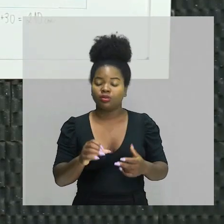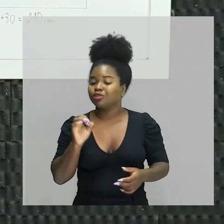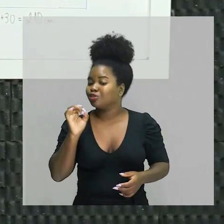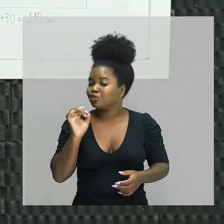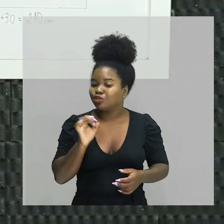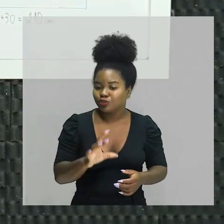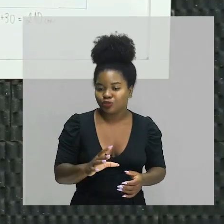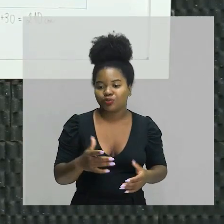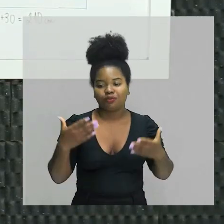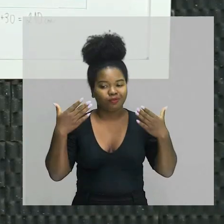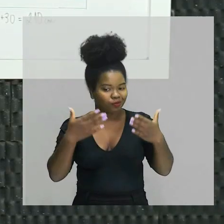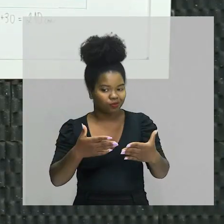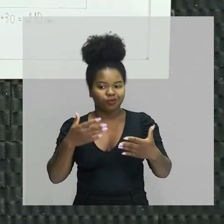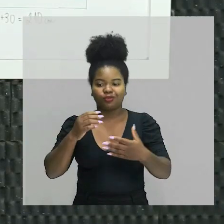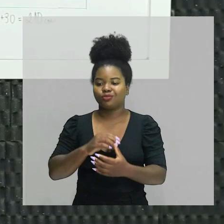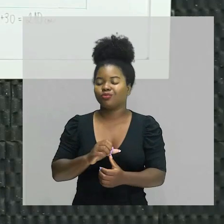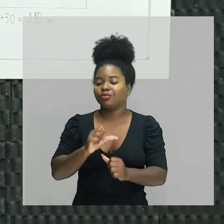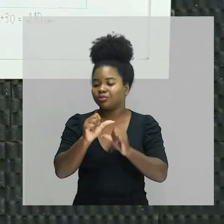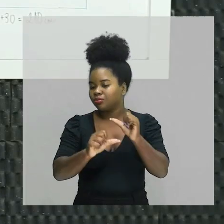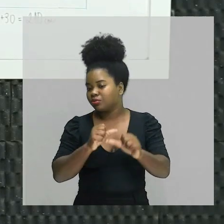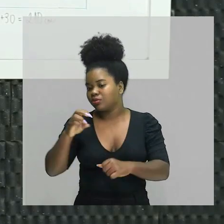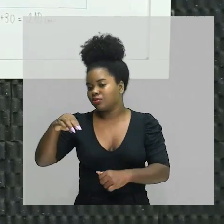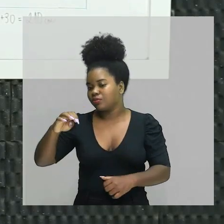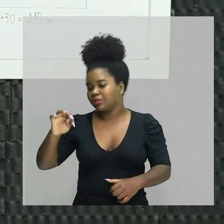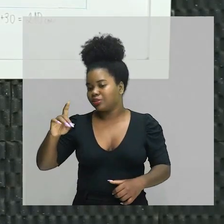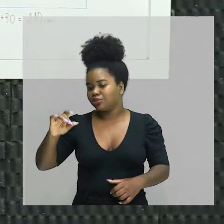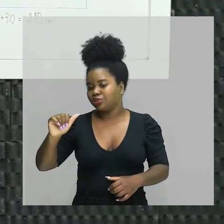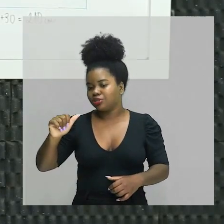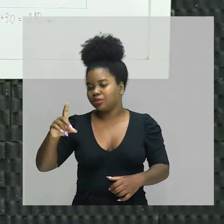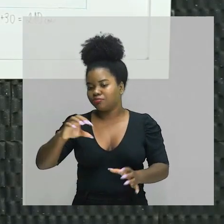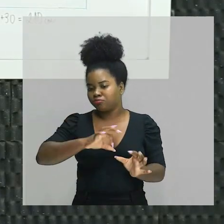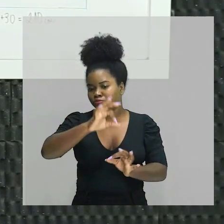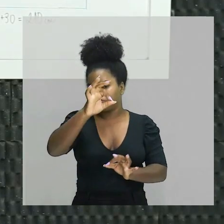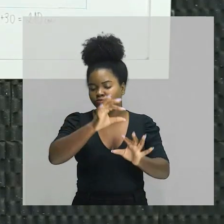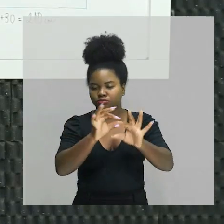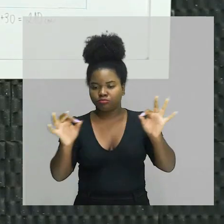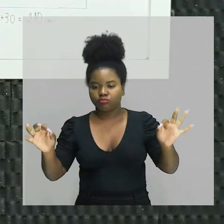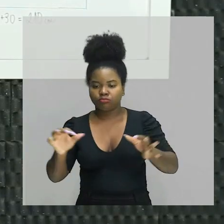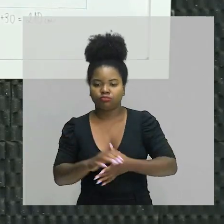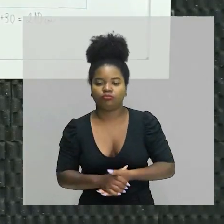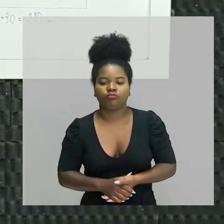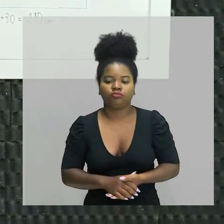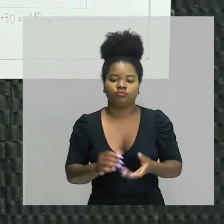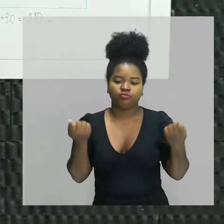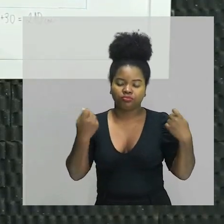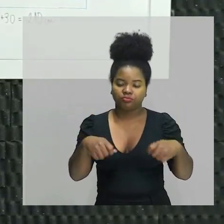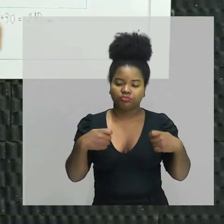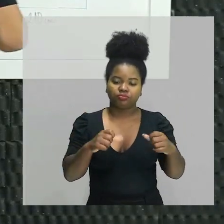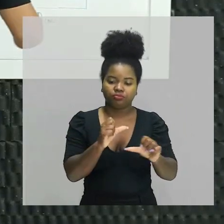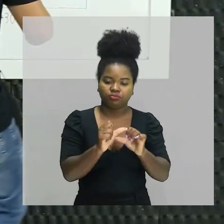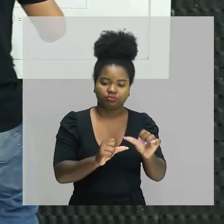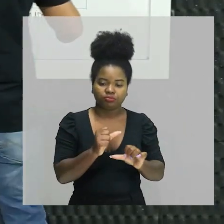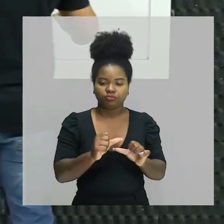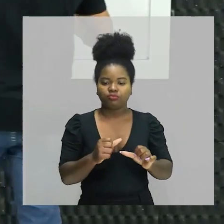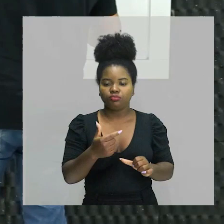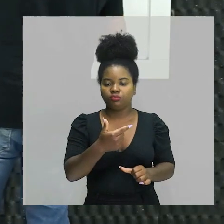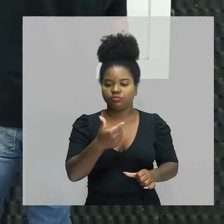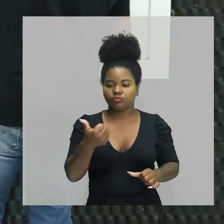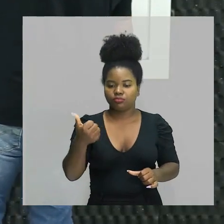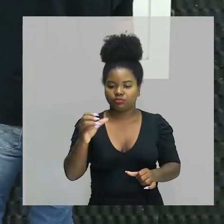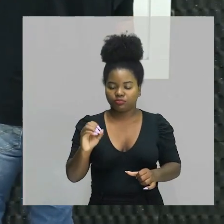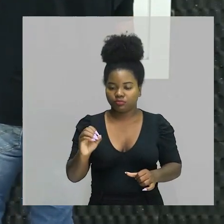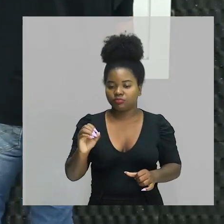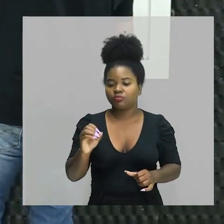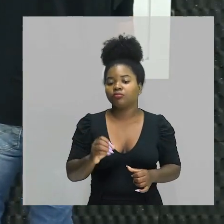de transformação de unidade de medida, tá? Ou inserido em outros assuntos. Eu tenho que transformar